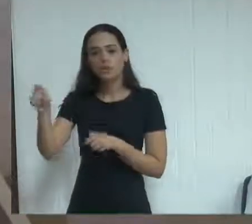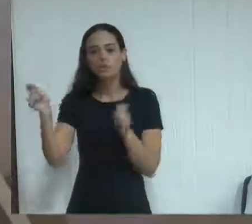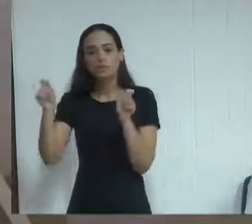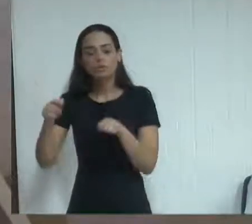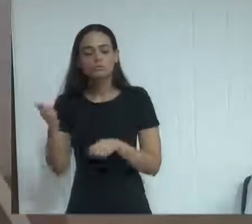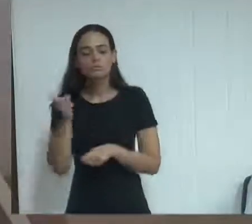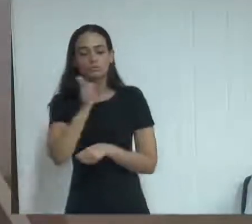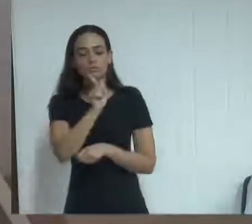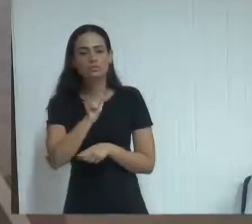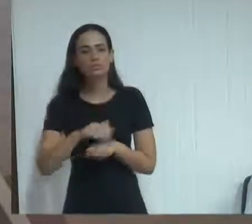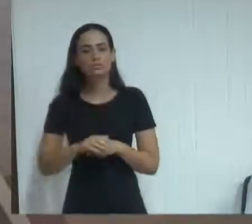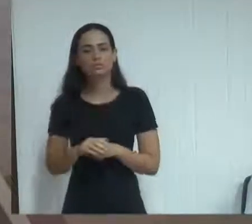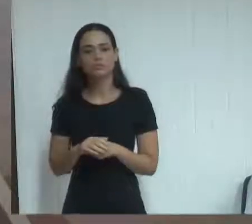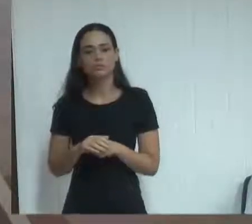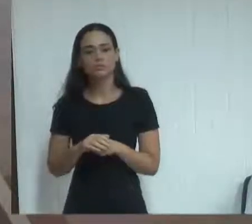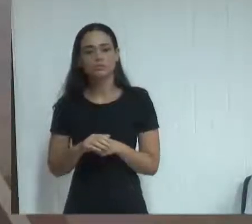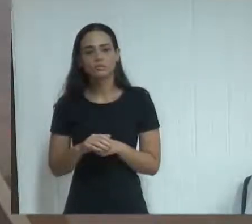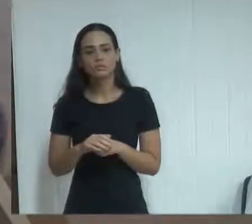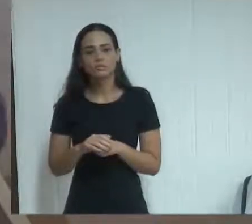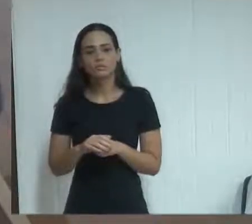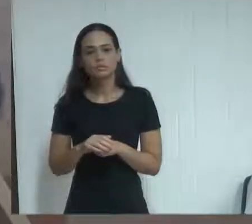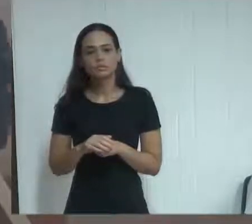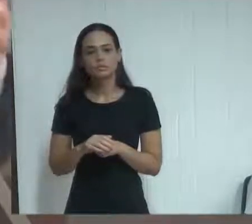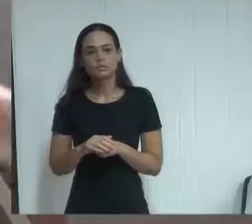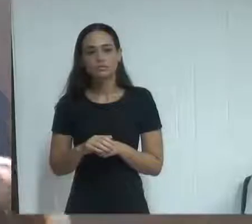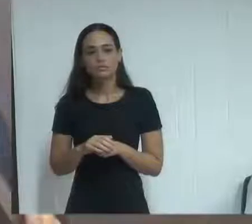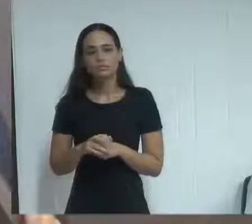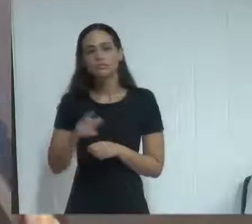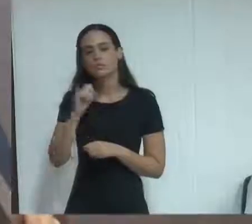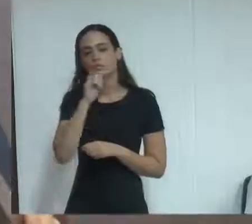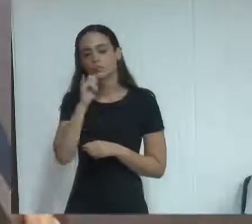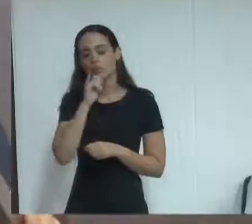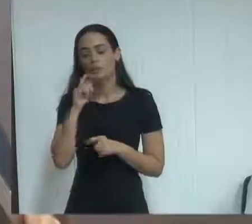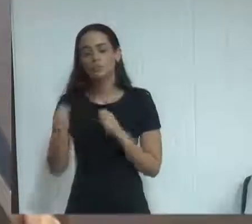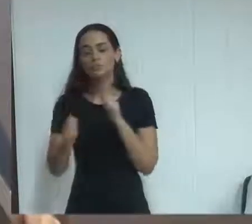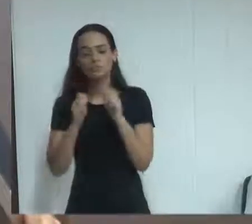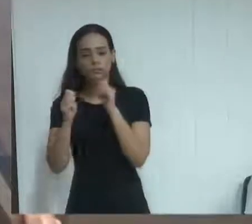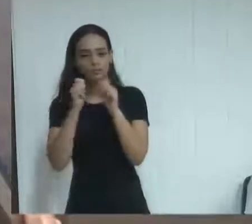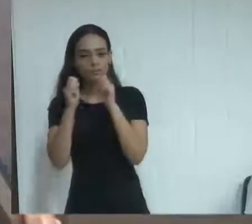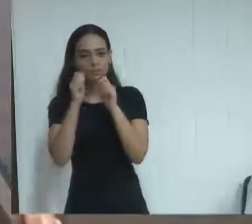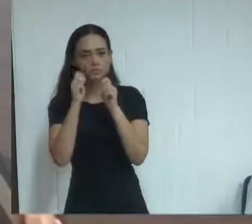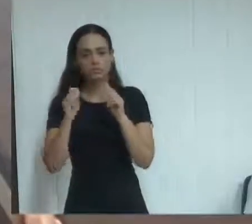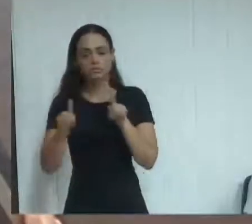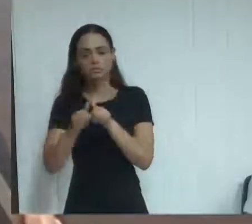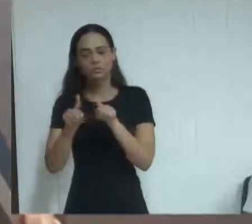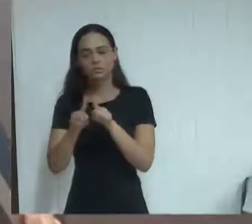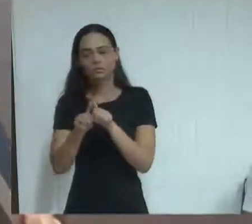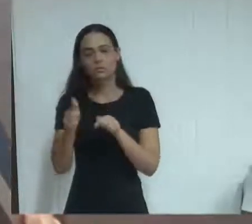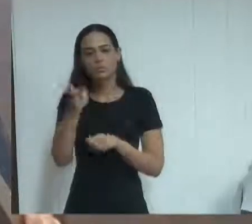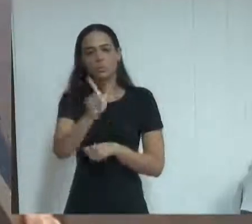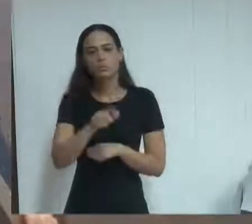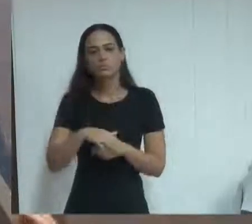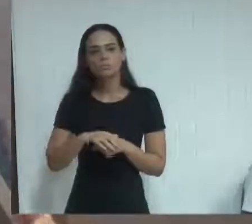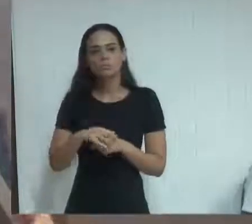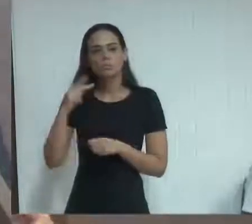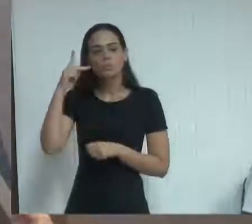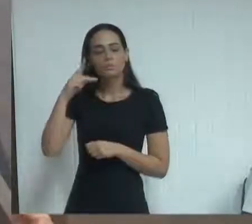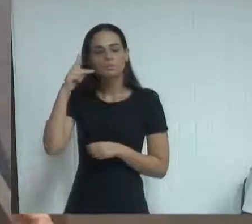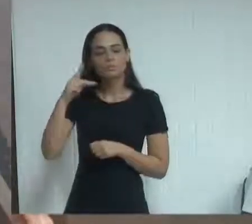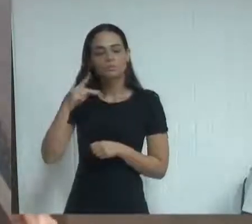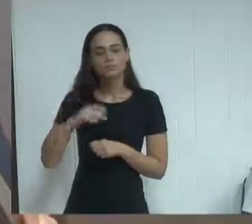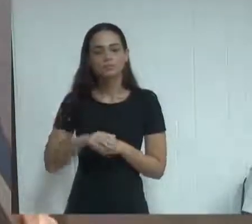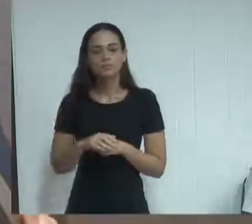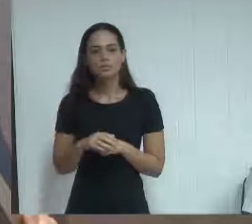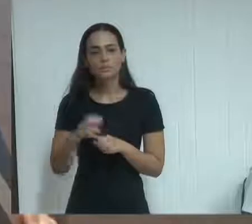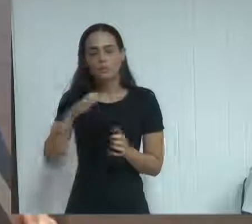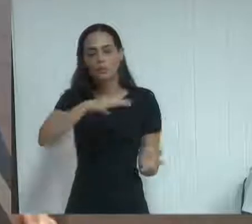forma, estabelecer no melhor momento, por exemplo, a economia, como disse um certo partido, quando estava em crise, a economia no